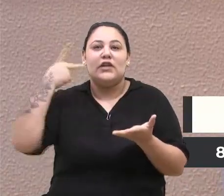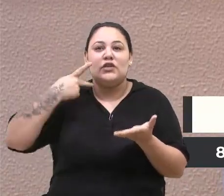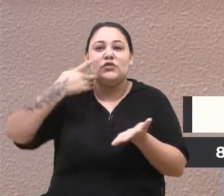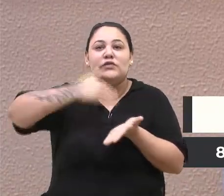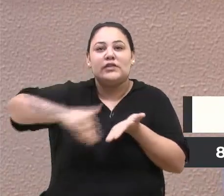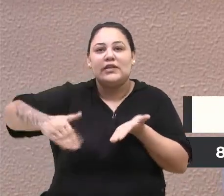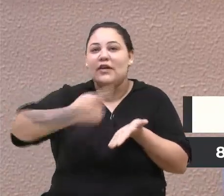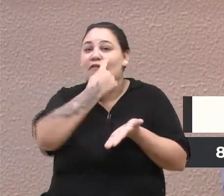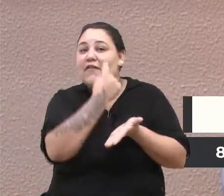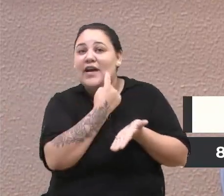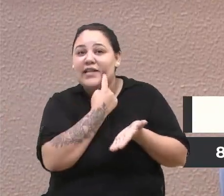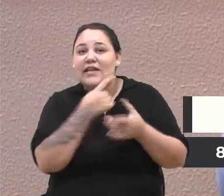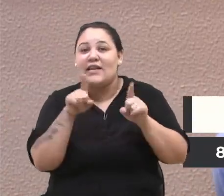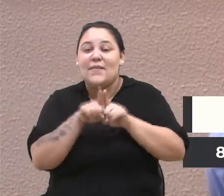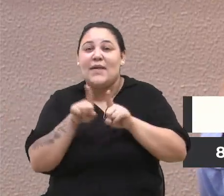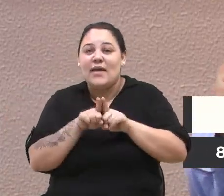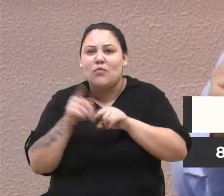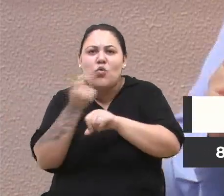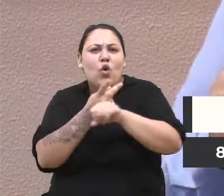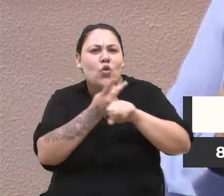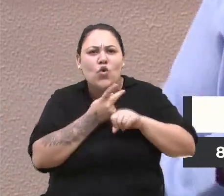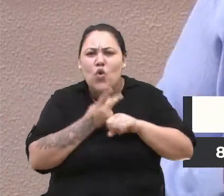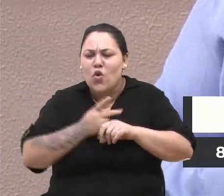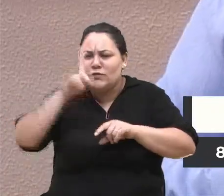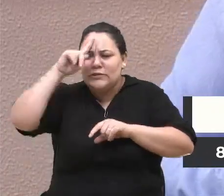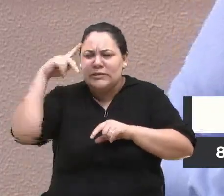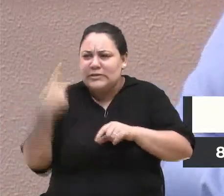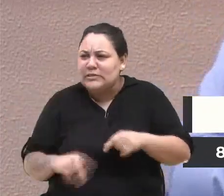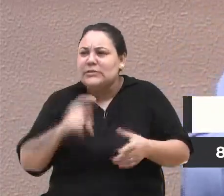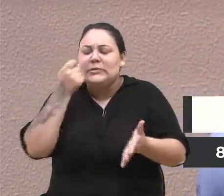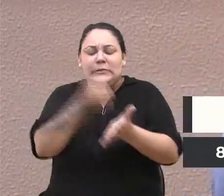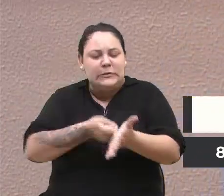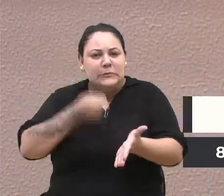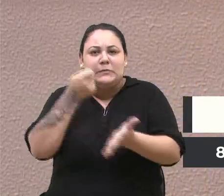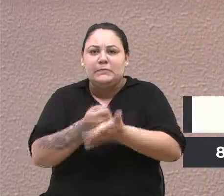foi bastante atrás para que isso acontecesse, mas ontem,